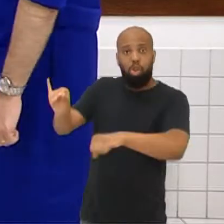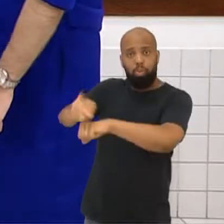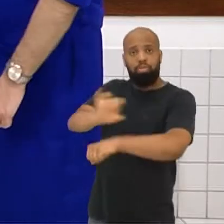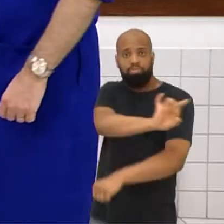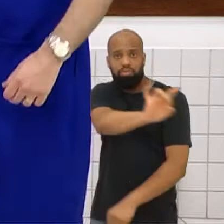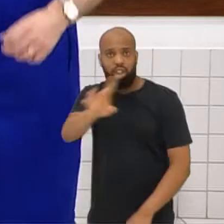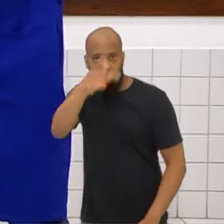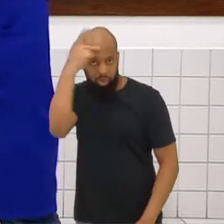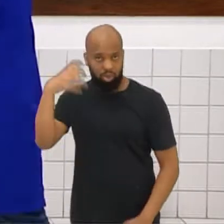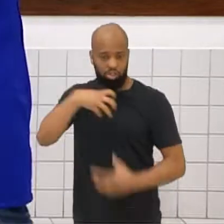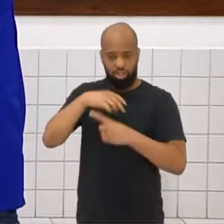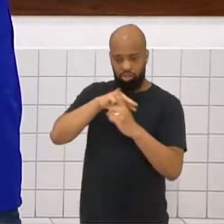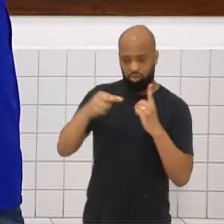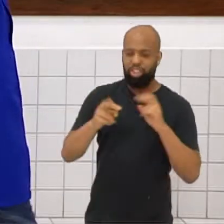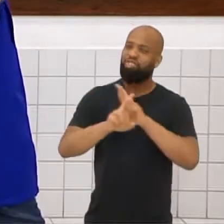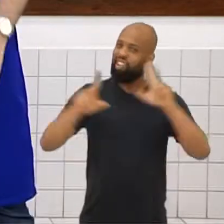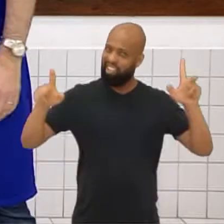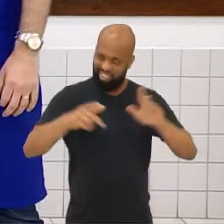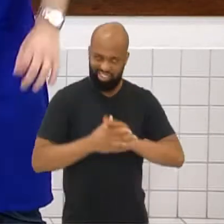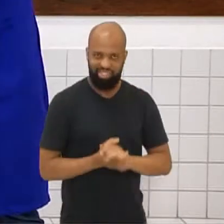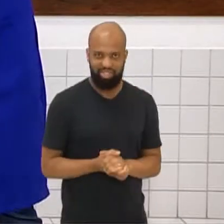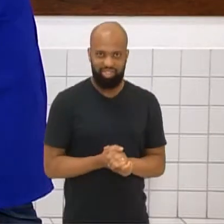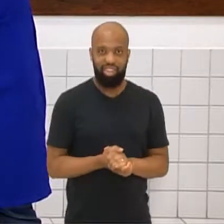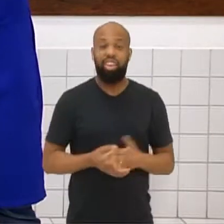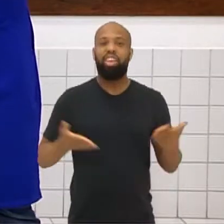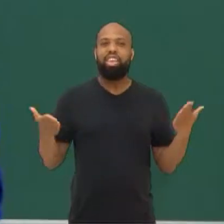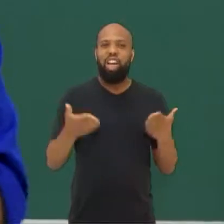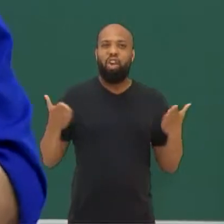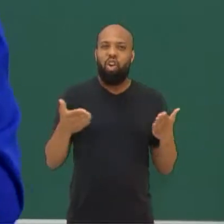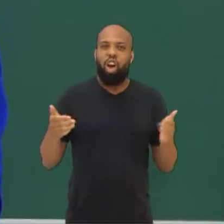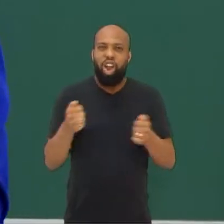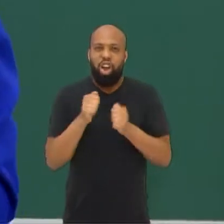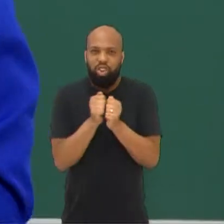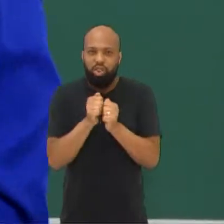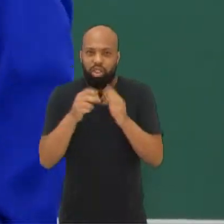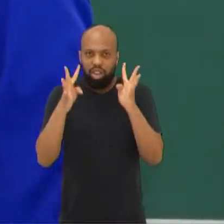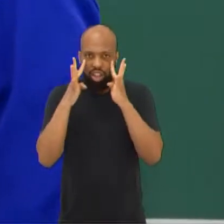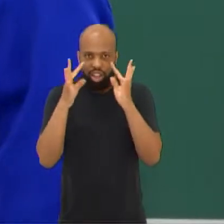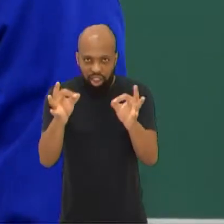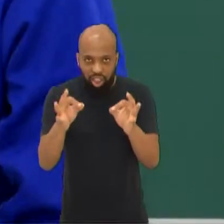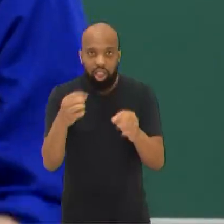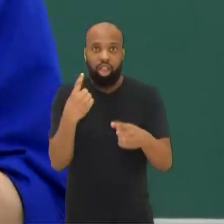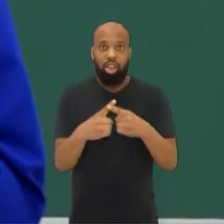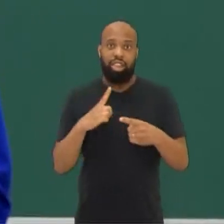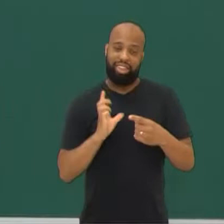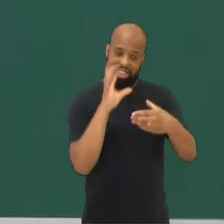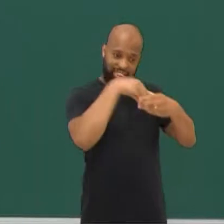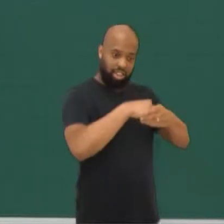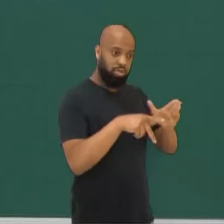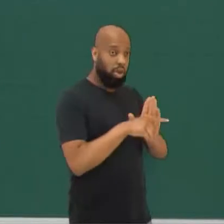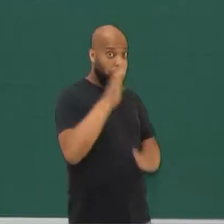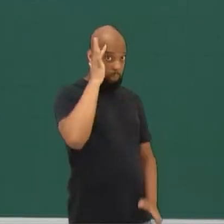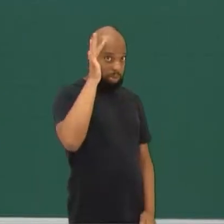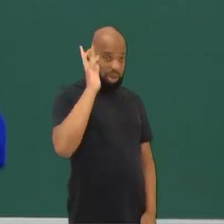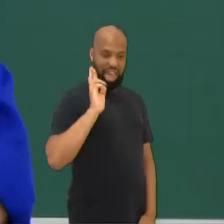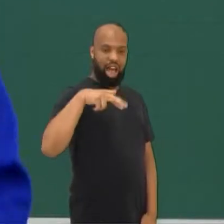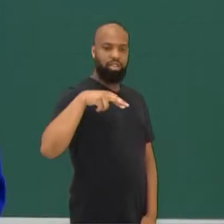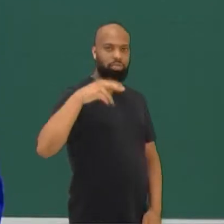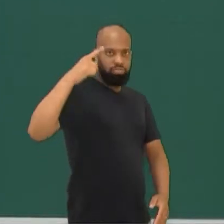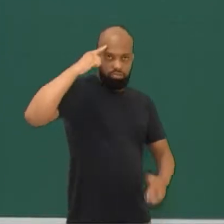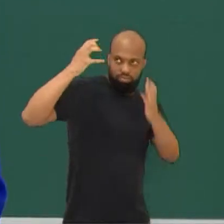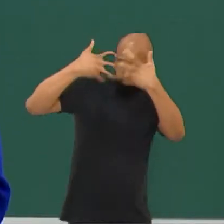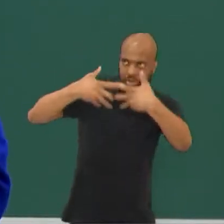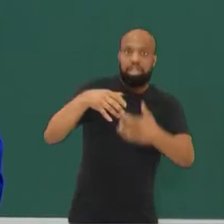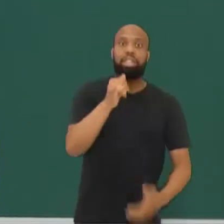dessa tela aqui? Então, assim, galerinha, olha só, presta atenção no tio aqui. Nós vimos que lá no racionalismo, né? Por exemplo, eu estou com